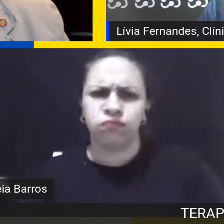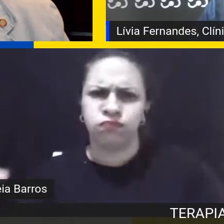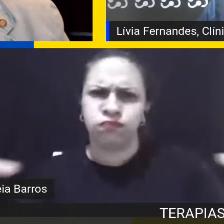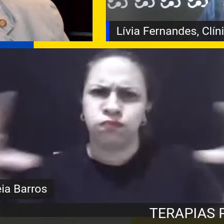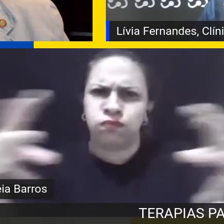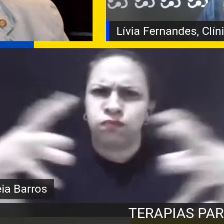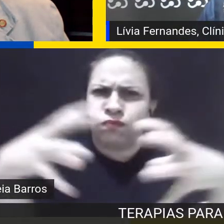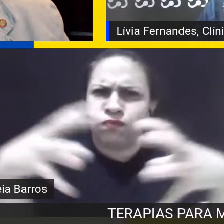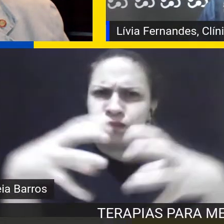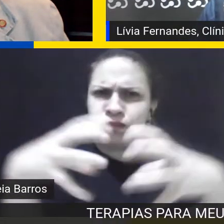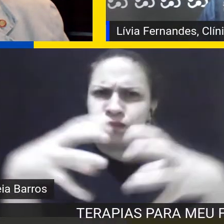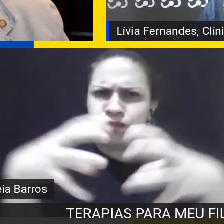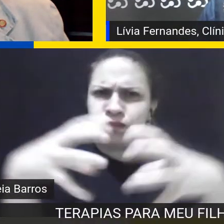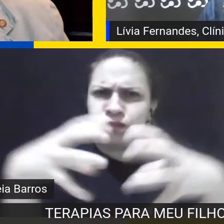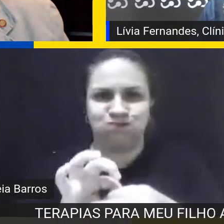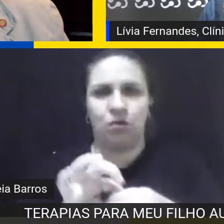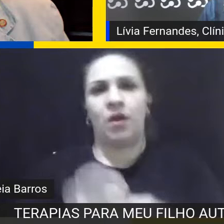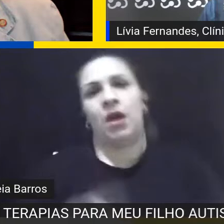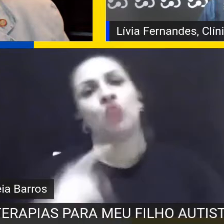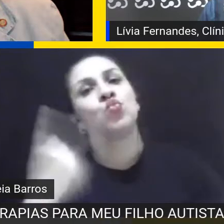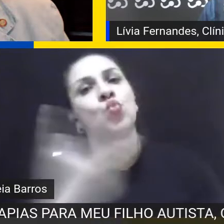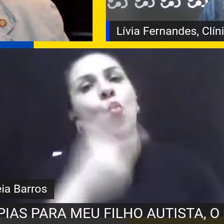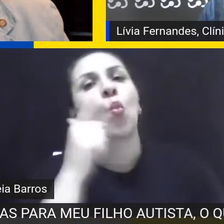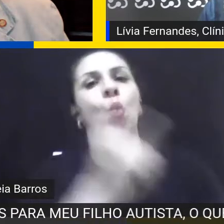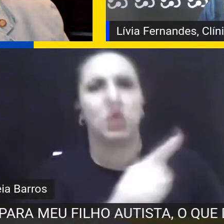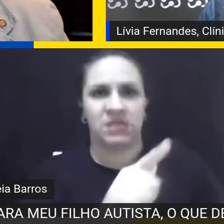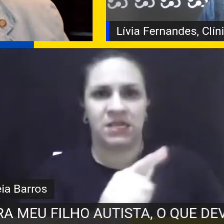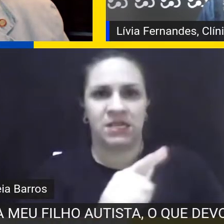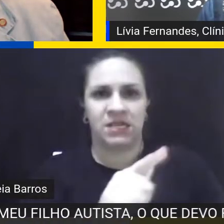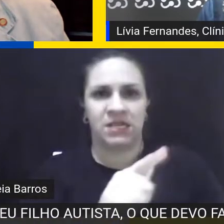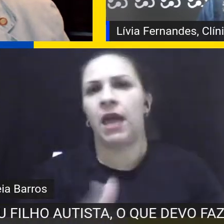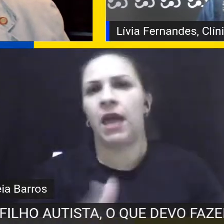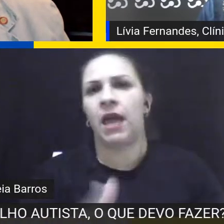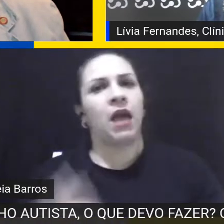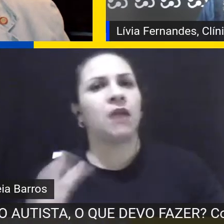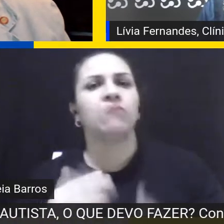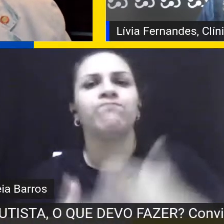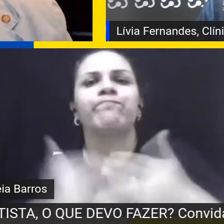conjunto para que a gente tenha melhores resultados.